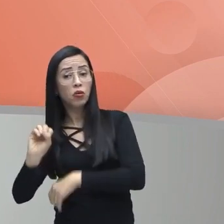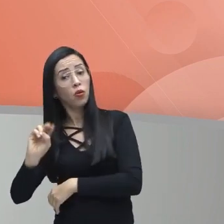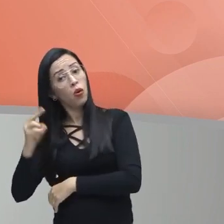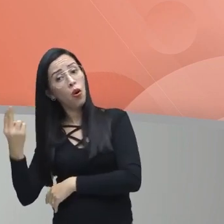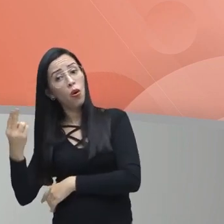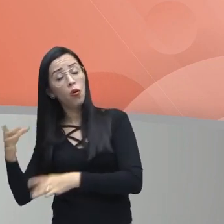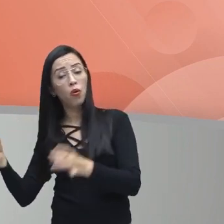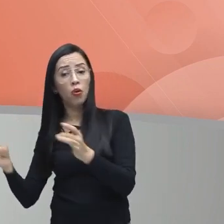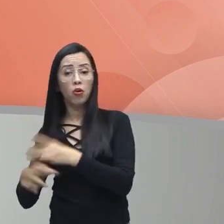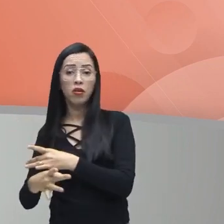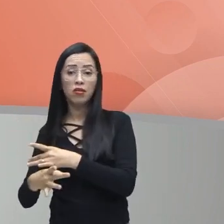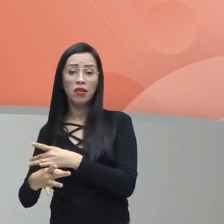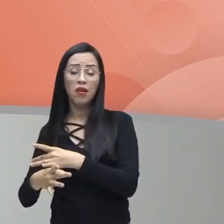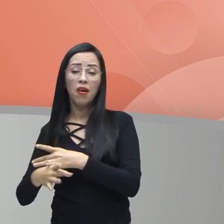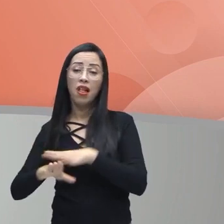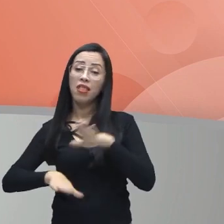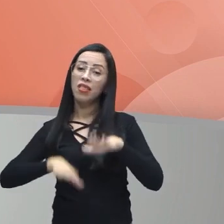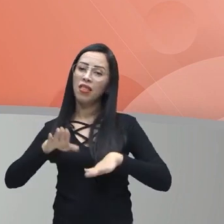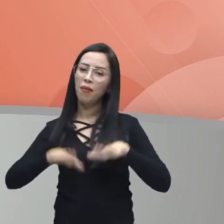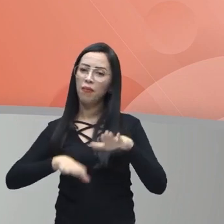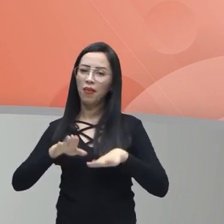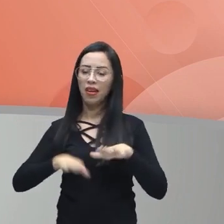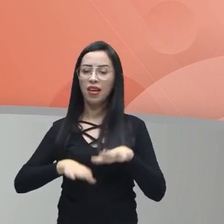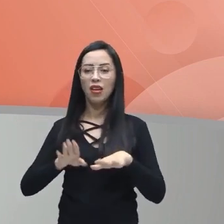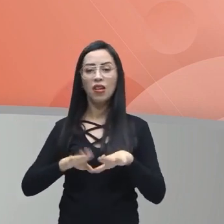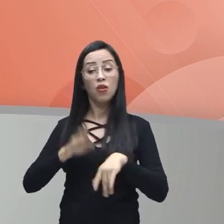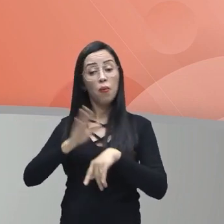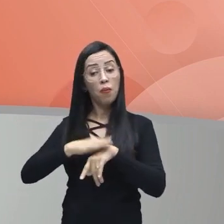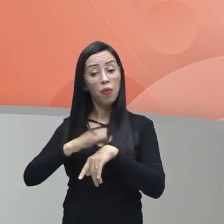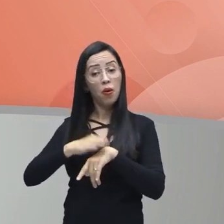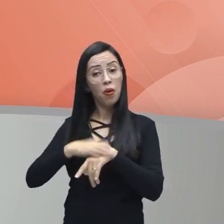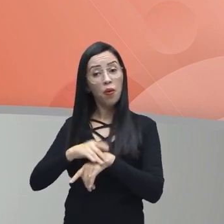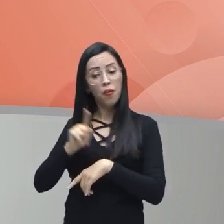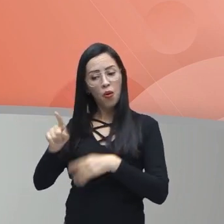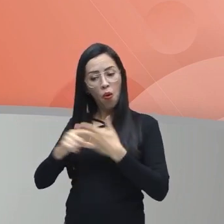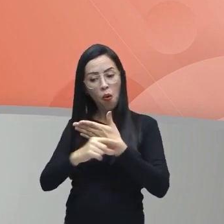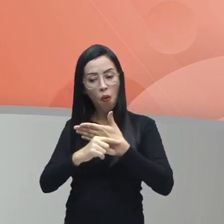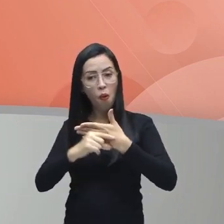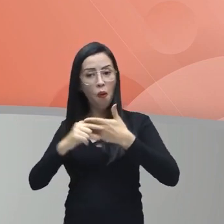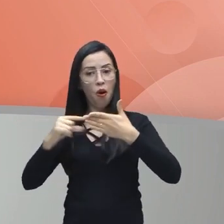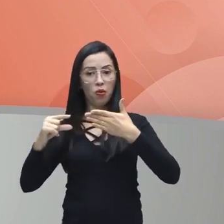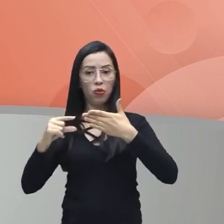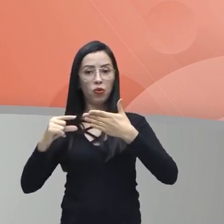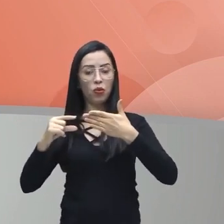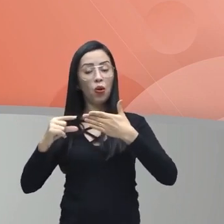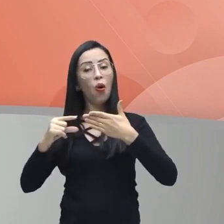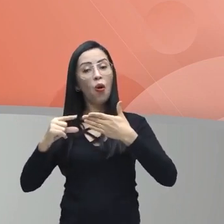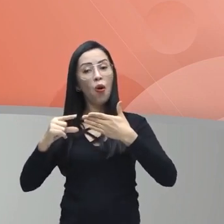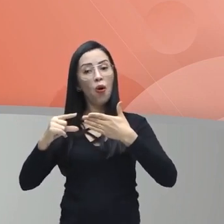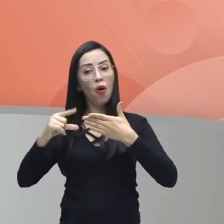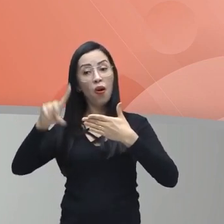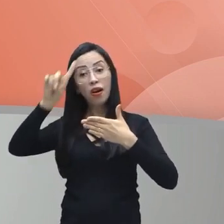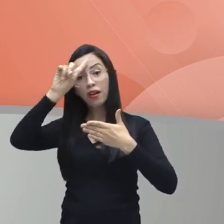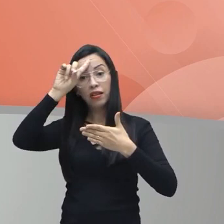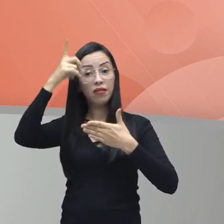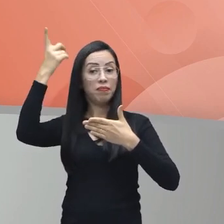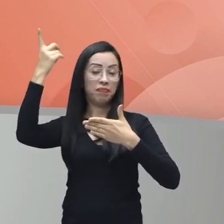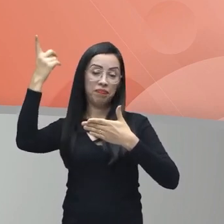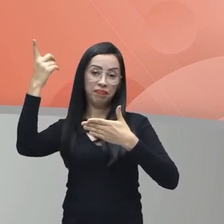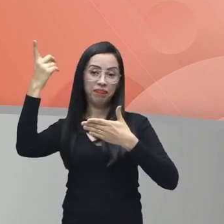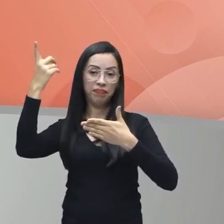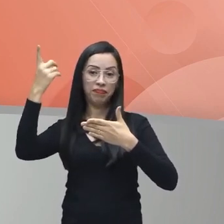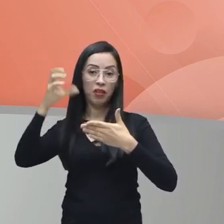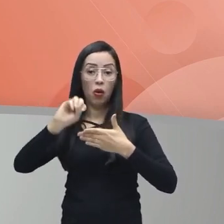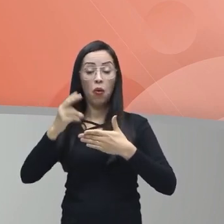da criatividade do autor, depende do tipo de texto, depende da finalidade. Já